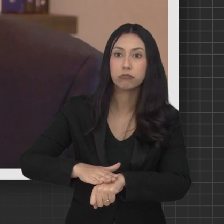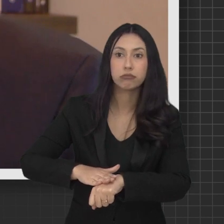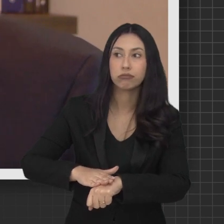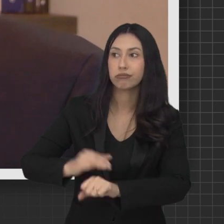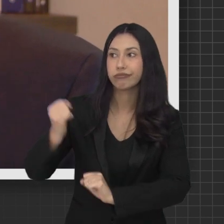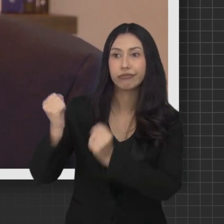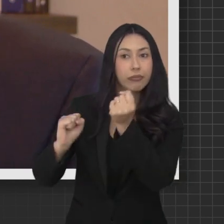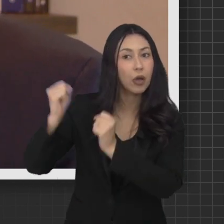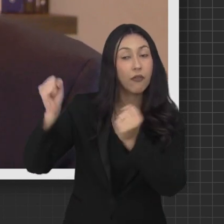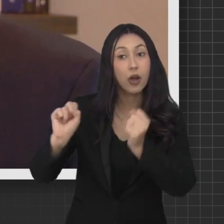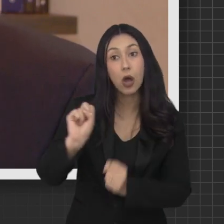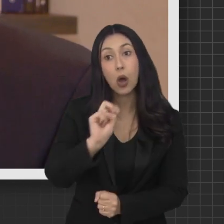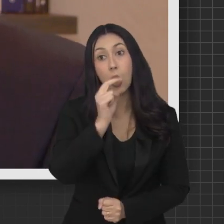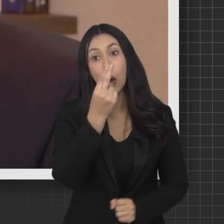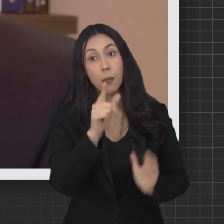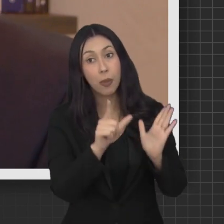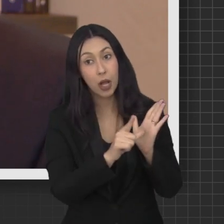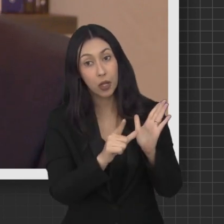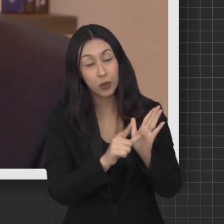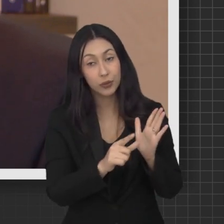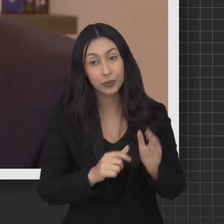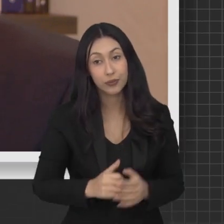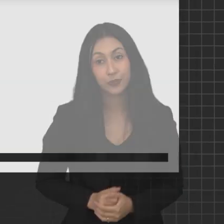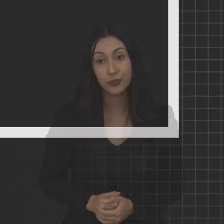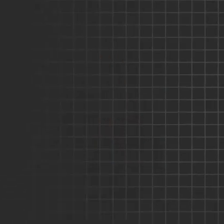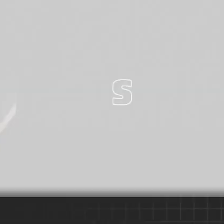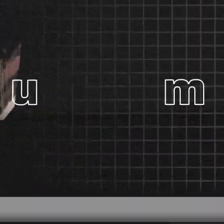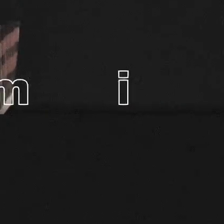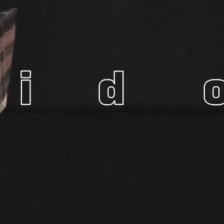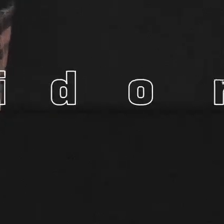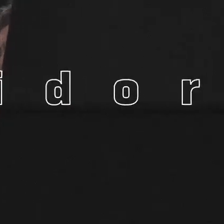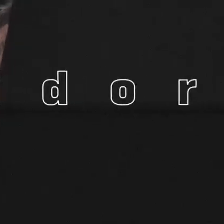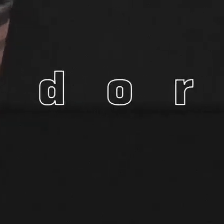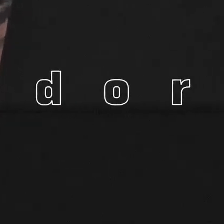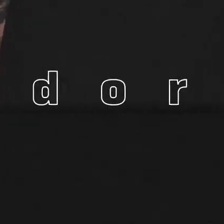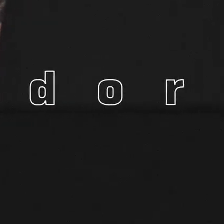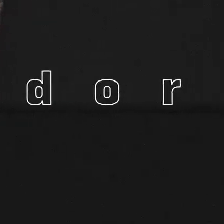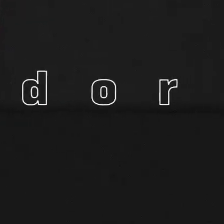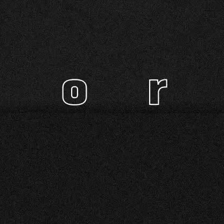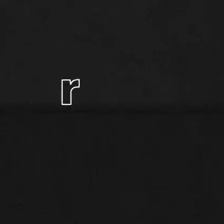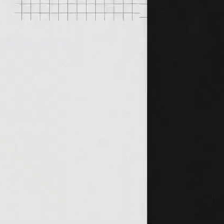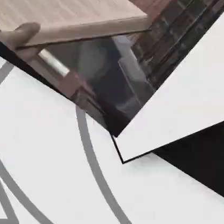fornecido pelo fornecedor ou pelo produtor.